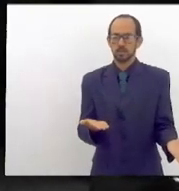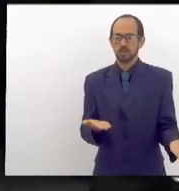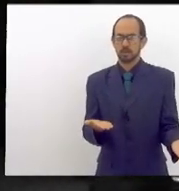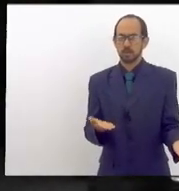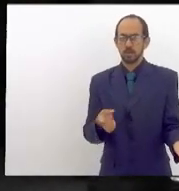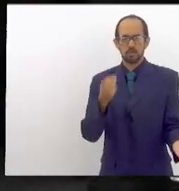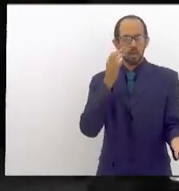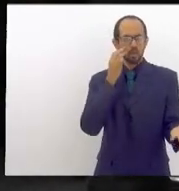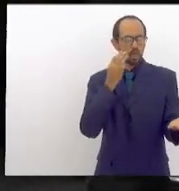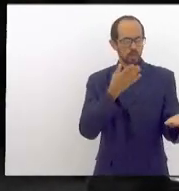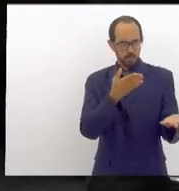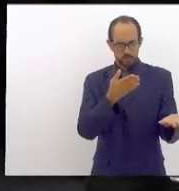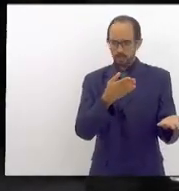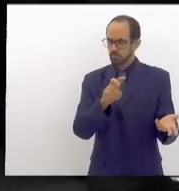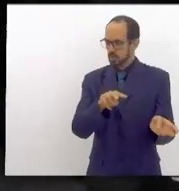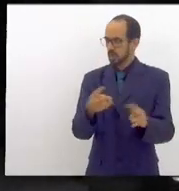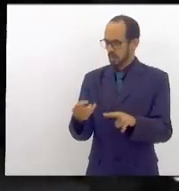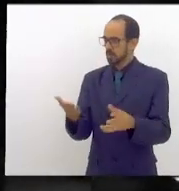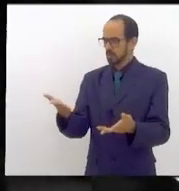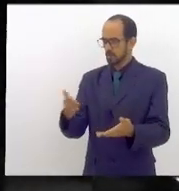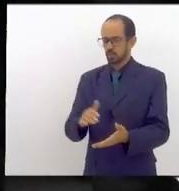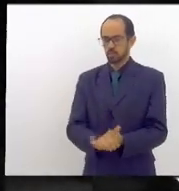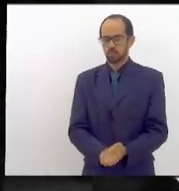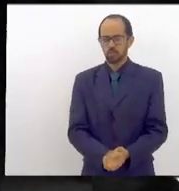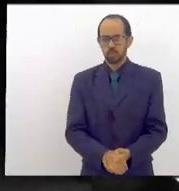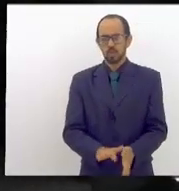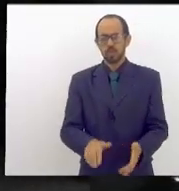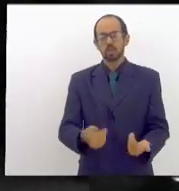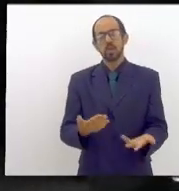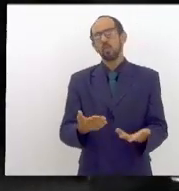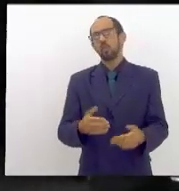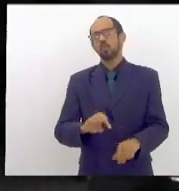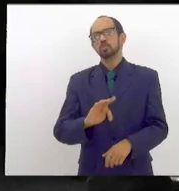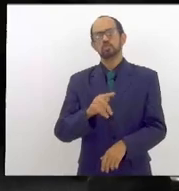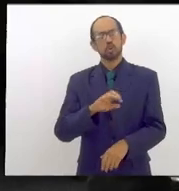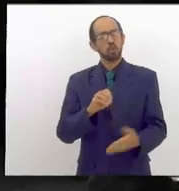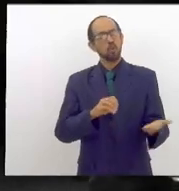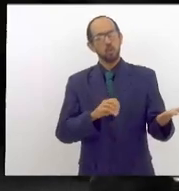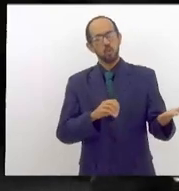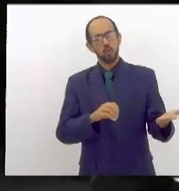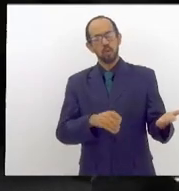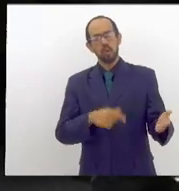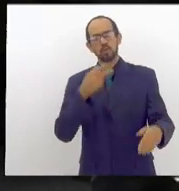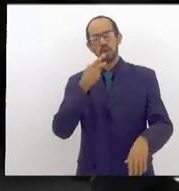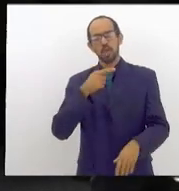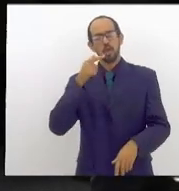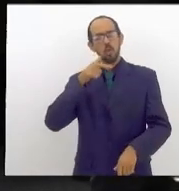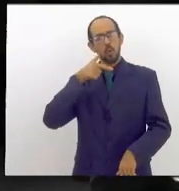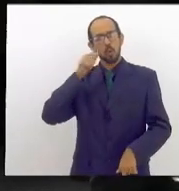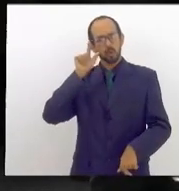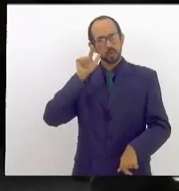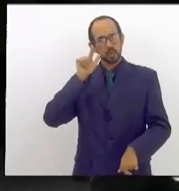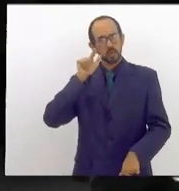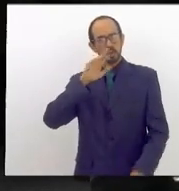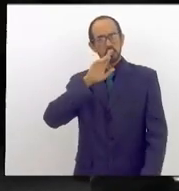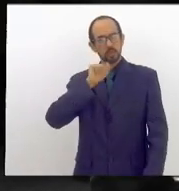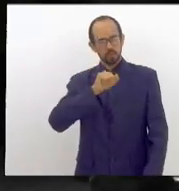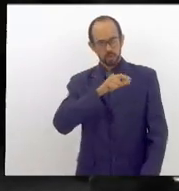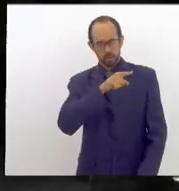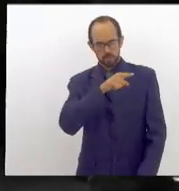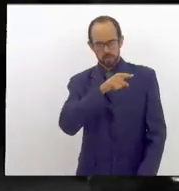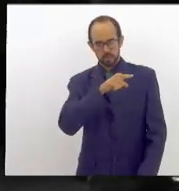por favor eu farei encaminhamento Deputado Chico Machado eu disse ontem Rodrigo Amorim eu disse ontem